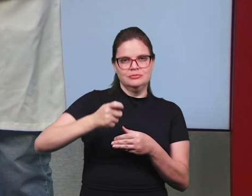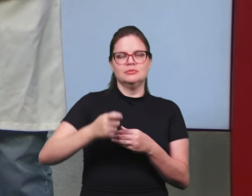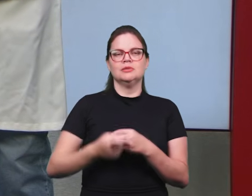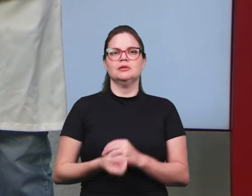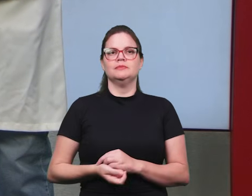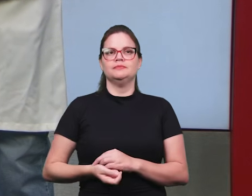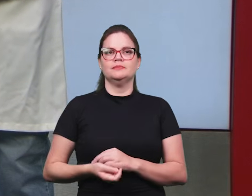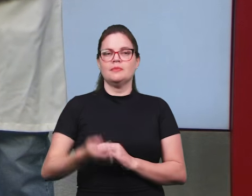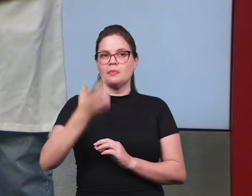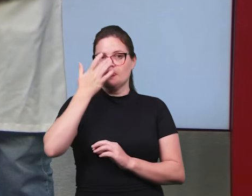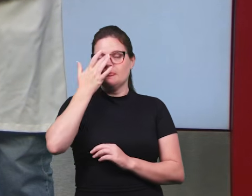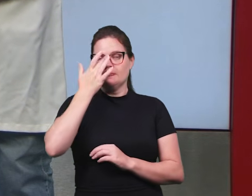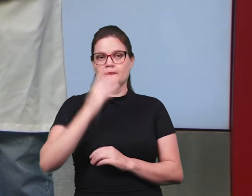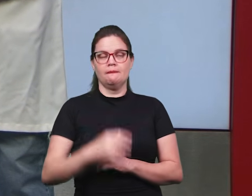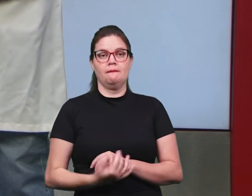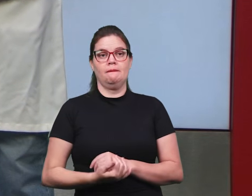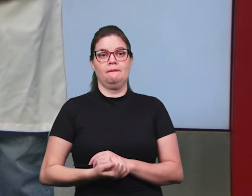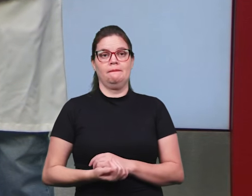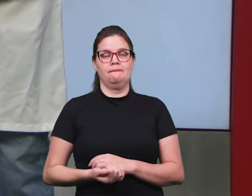basicamente,